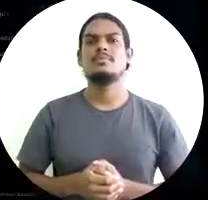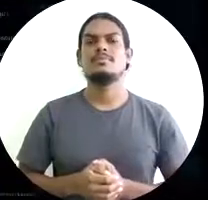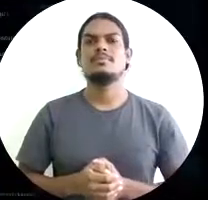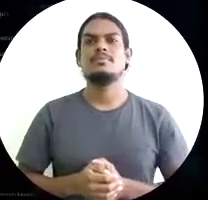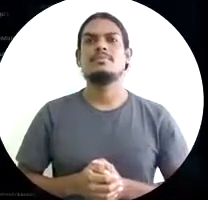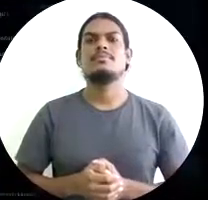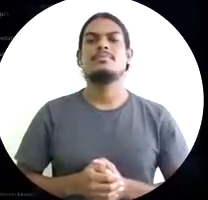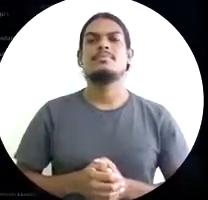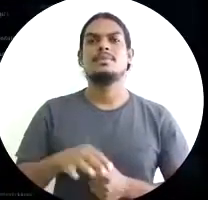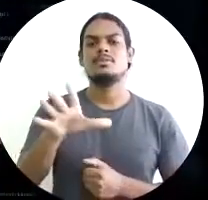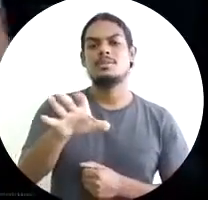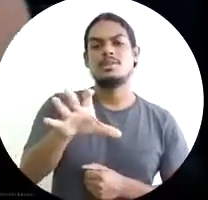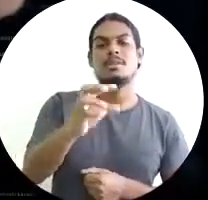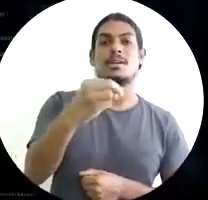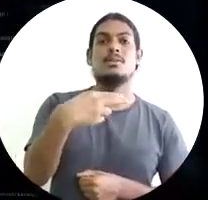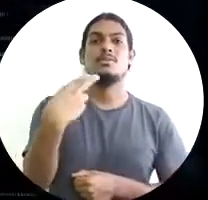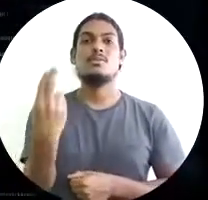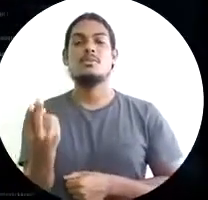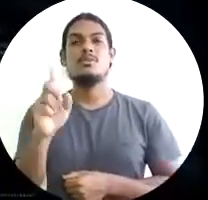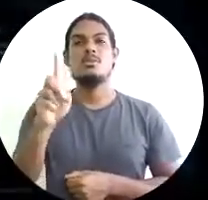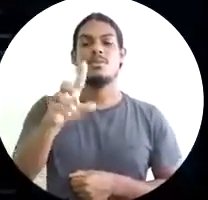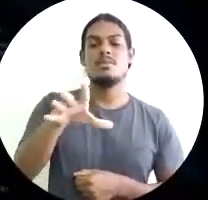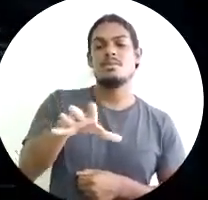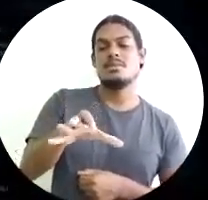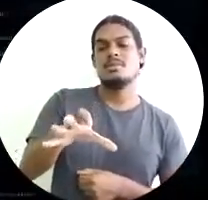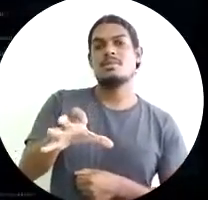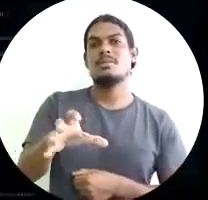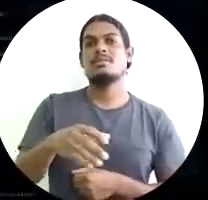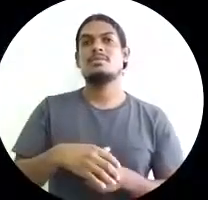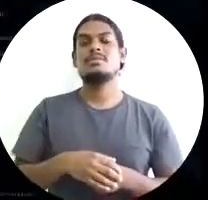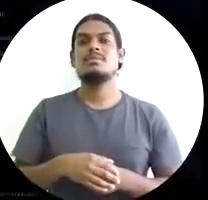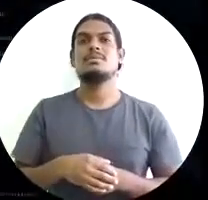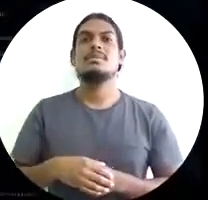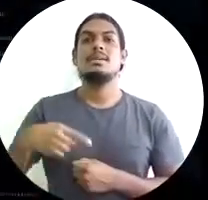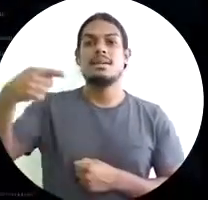clicado, o ponteiro ele pode estar acima.